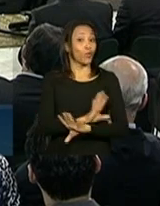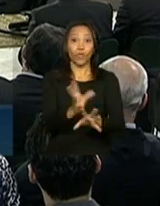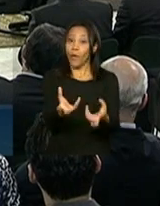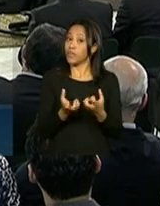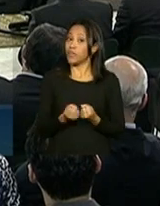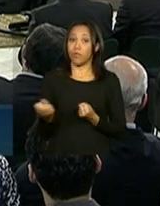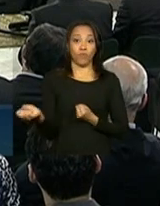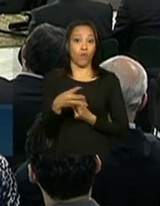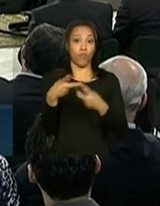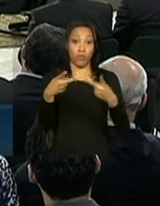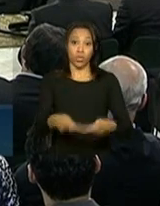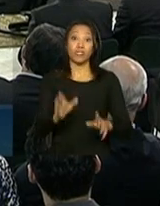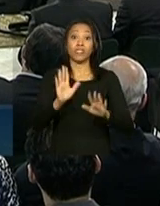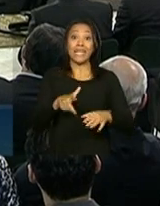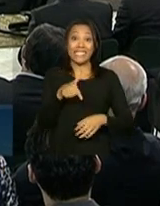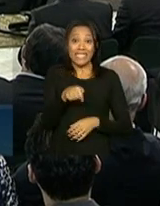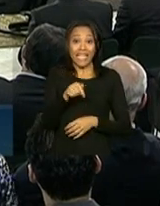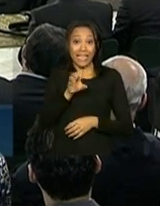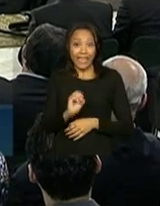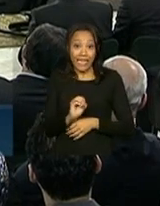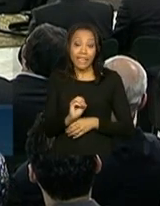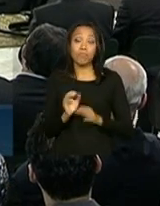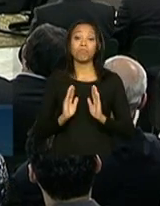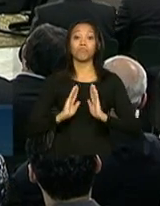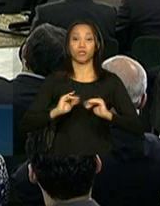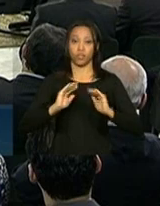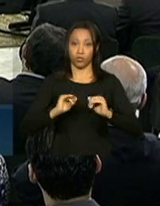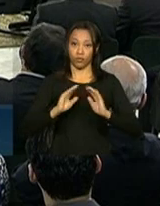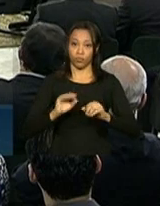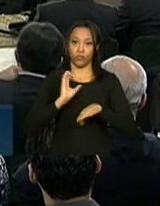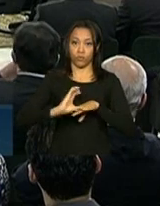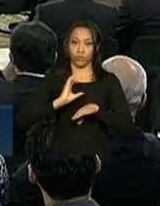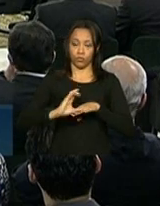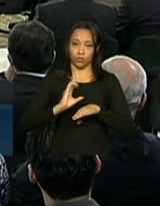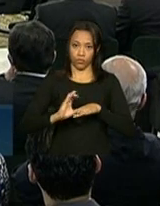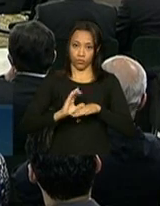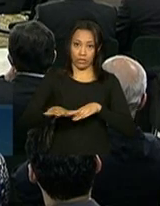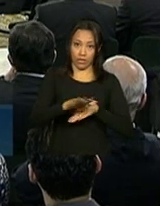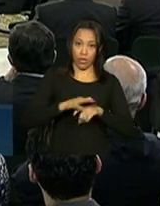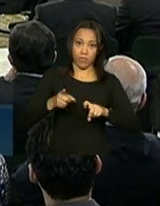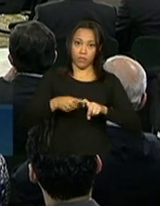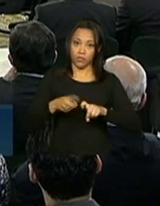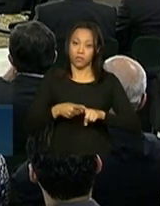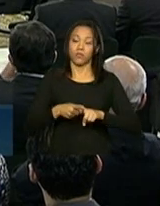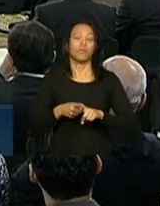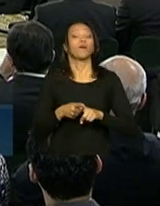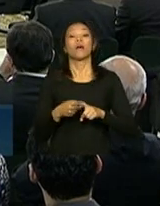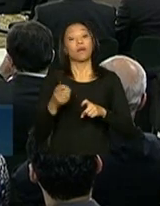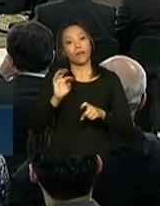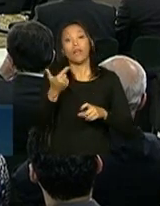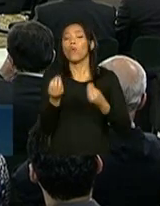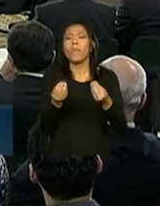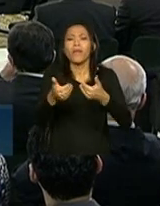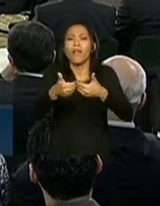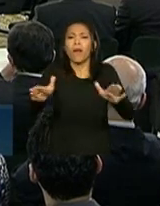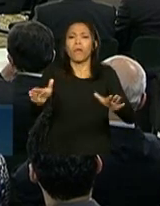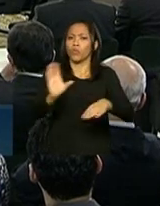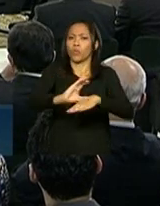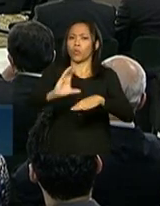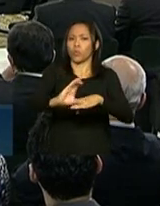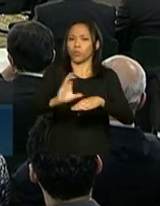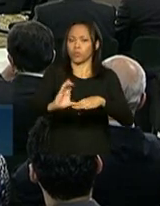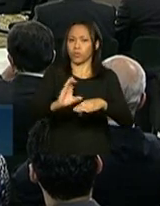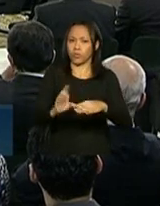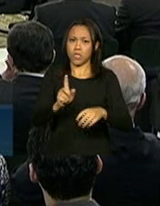novos projetos, nós já tínhamos 70 pedidos de curso de medicina. Medicina, a lógica de abertura do curso, não pode ser a